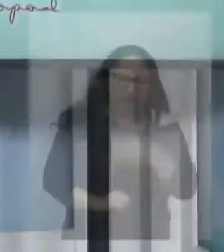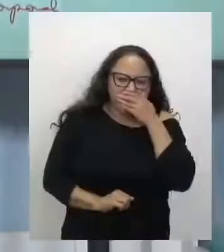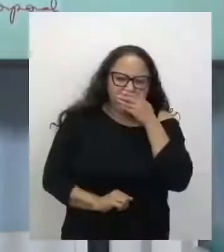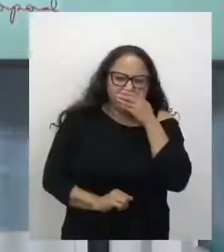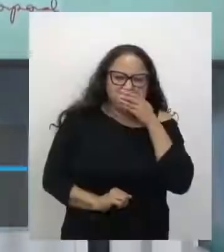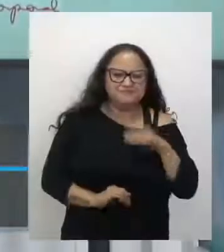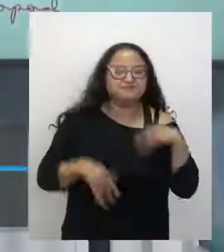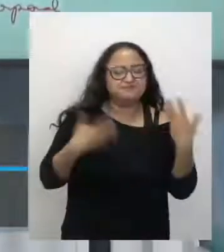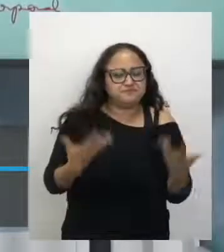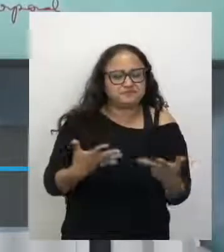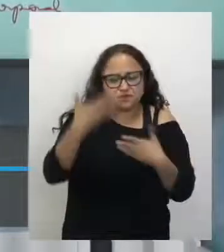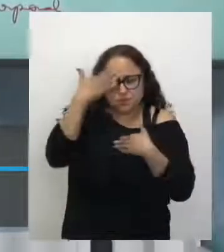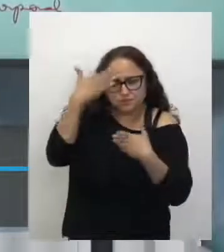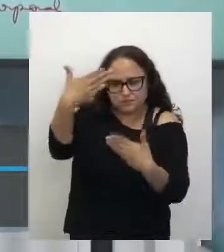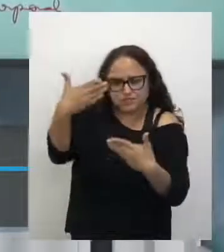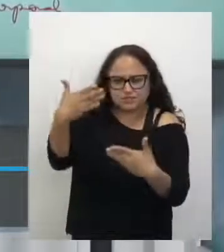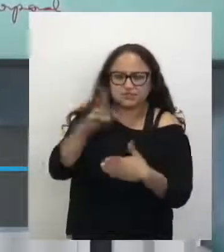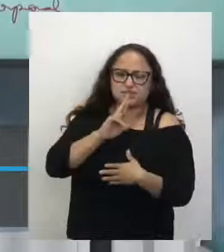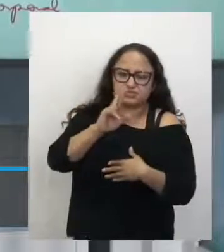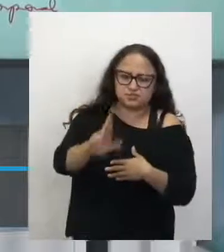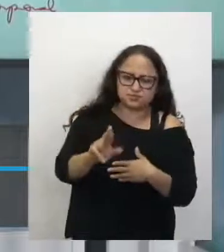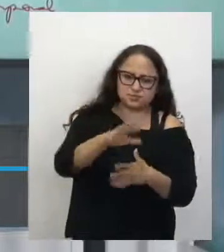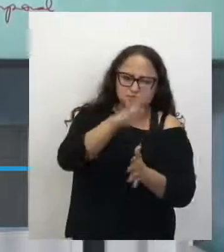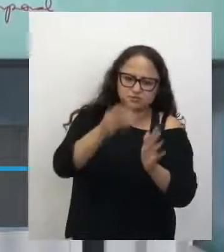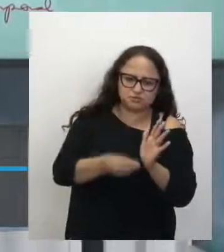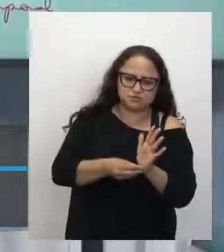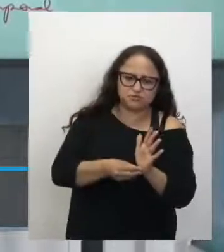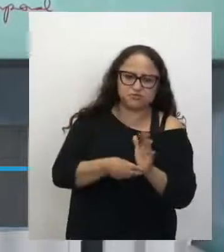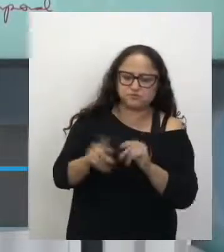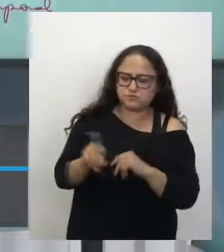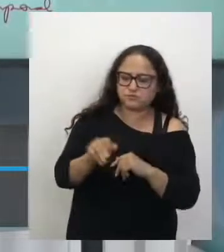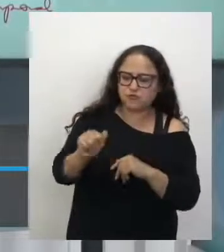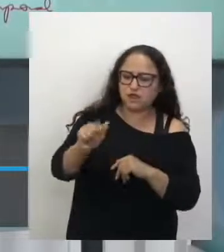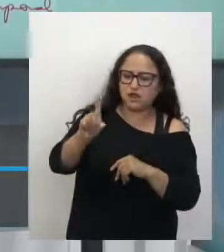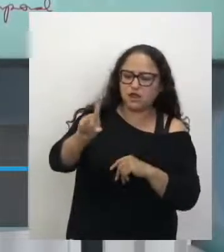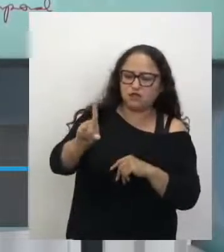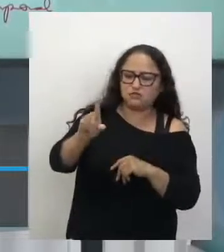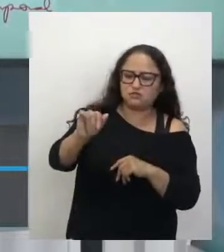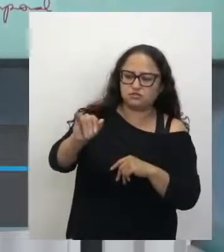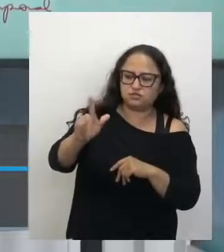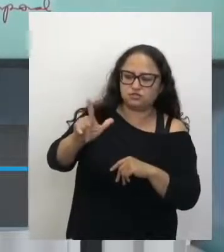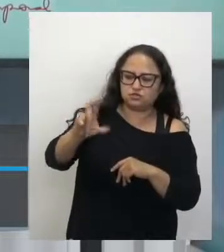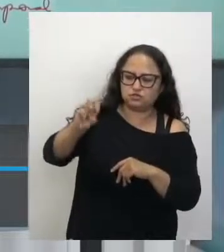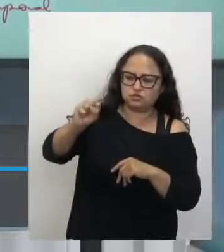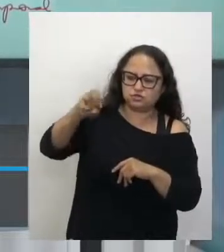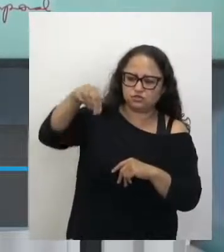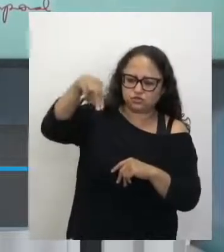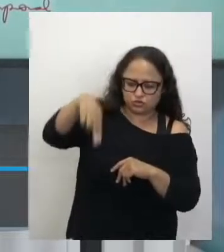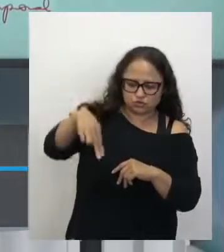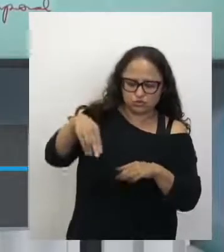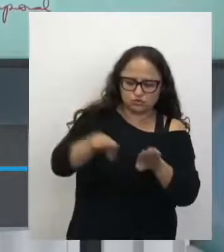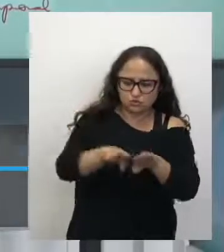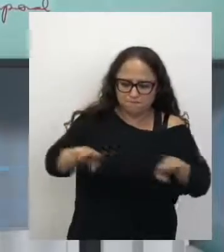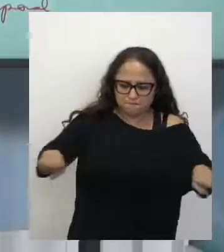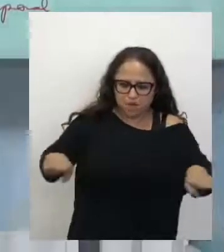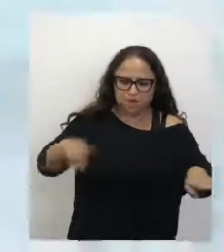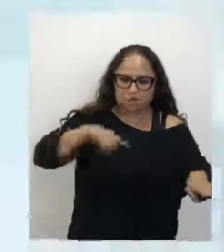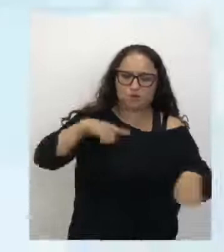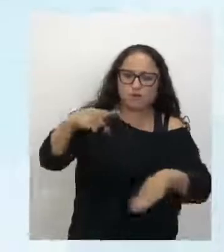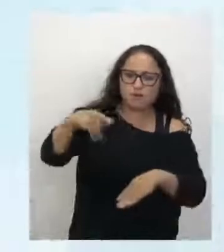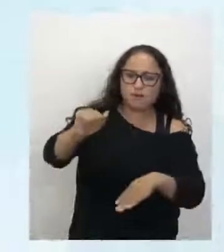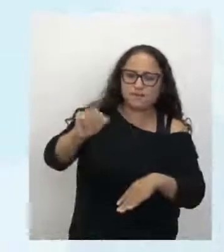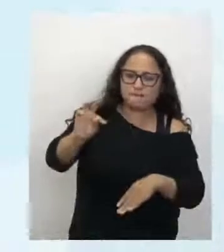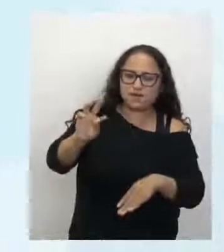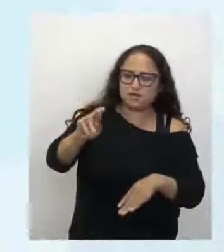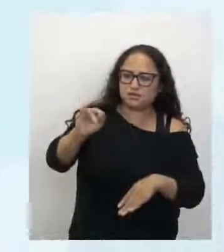Olha só, gente, muito obrigada às respostas de todos vocês. Professora Adilson citou o palco, professora Patrícia as coreografias,